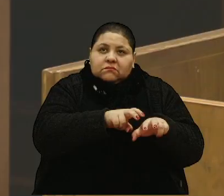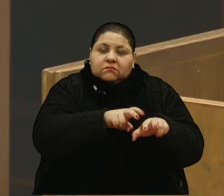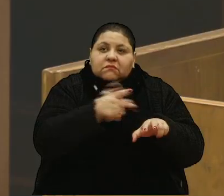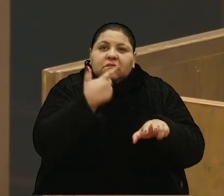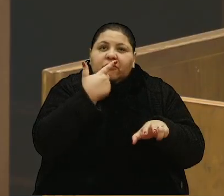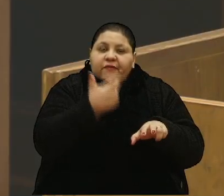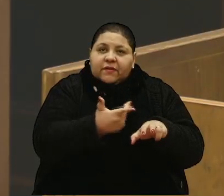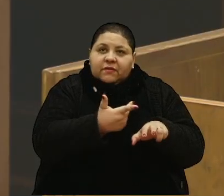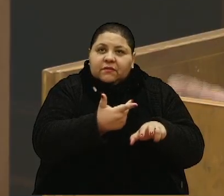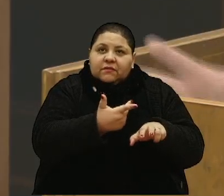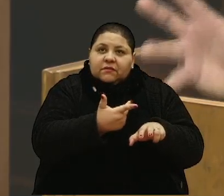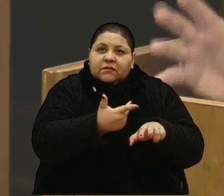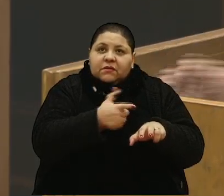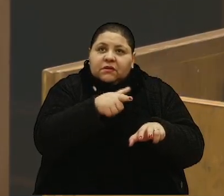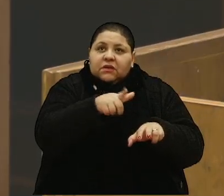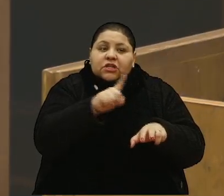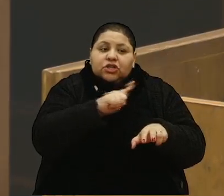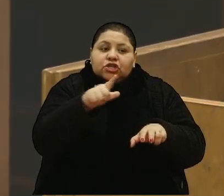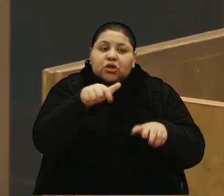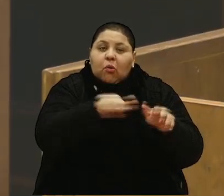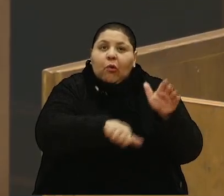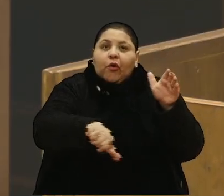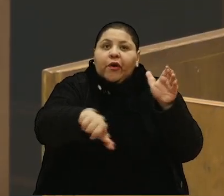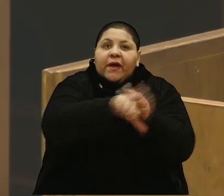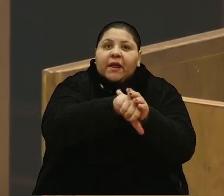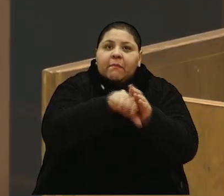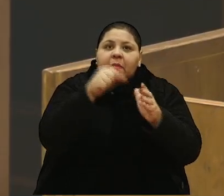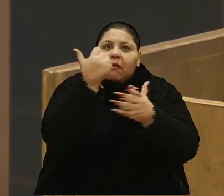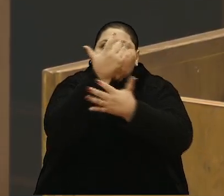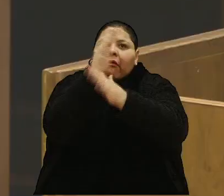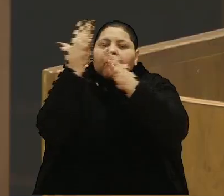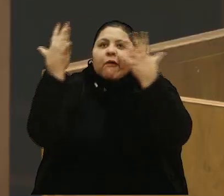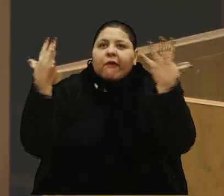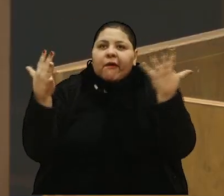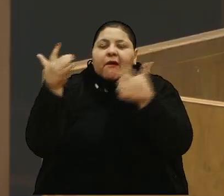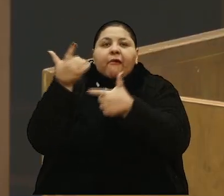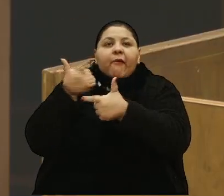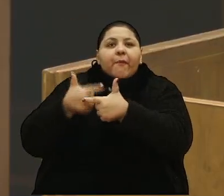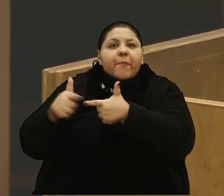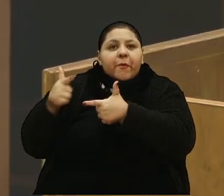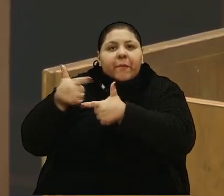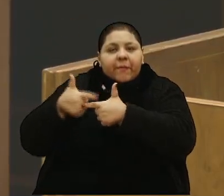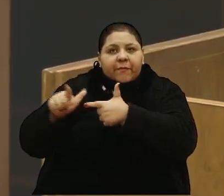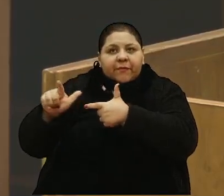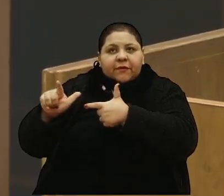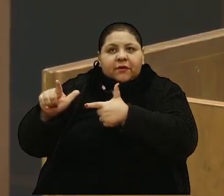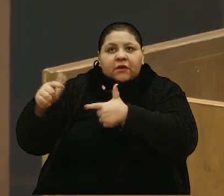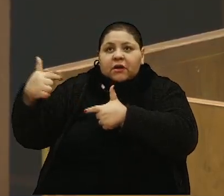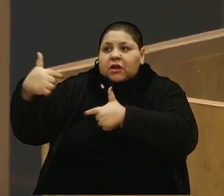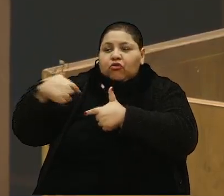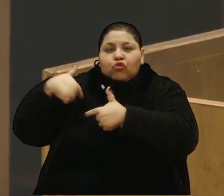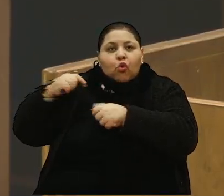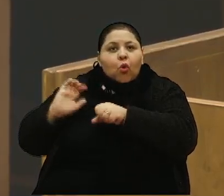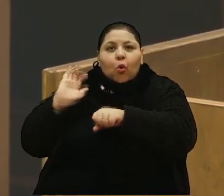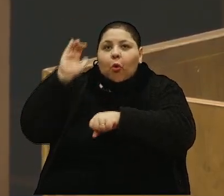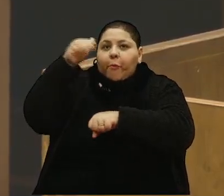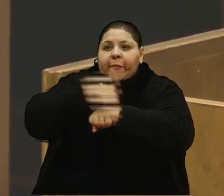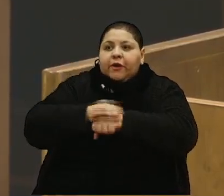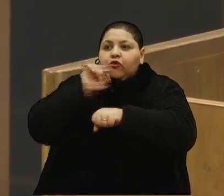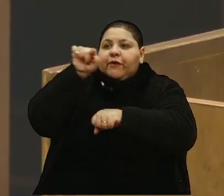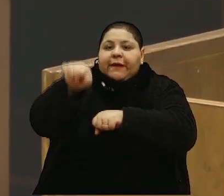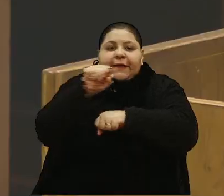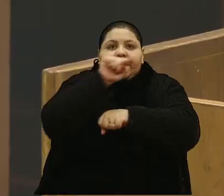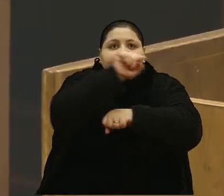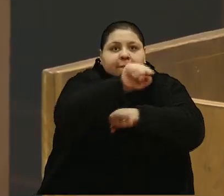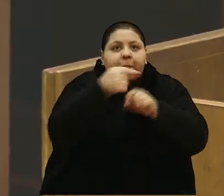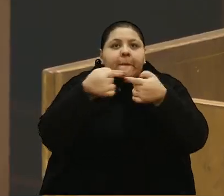dizendo que ali tinha um crime ambiental. O problema é que eu não estou aqui culpando esse ou aquele, mas o que eu quero